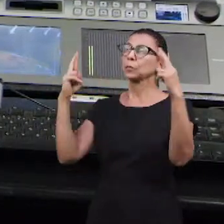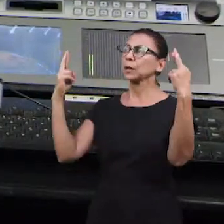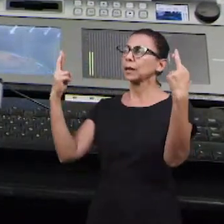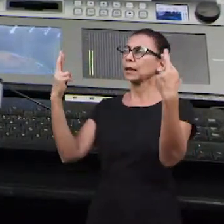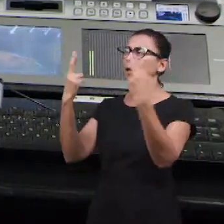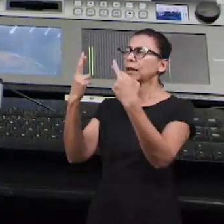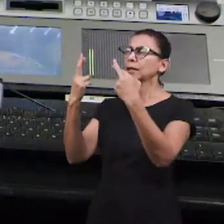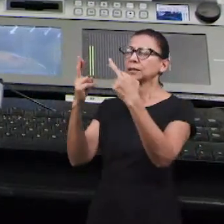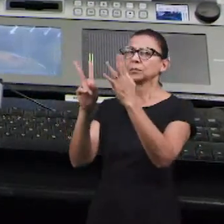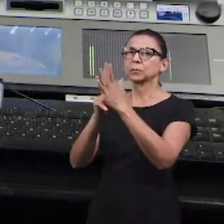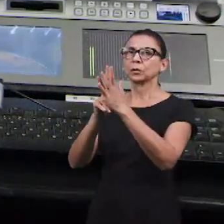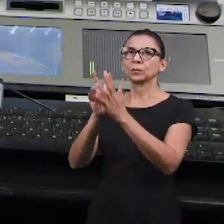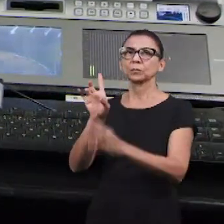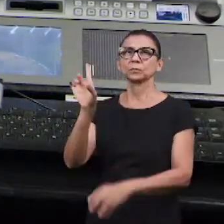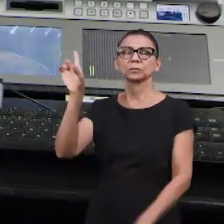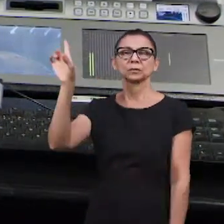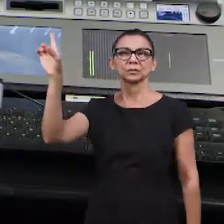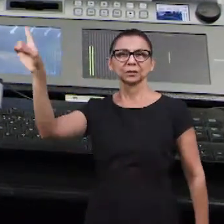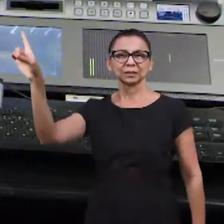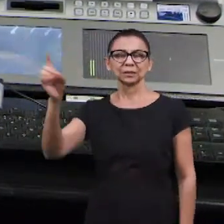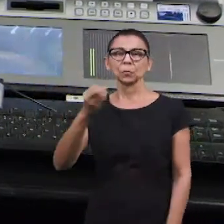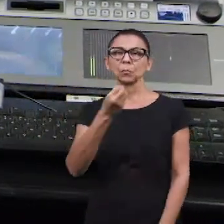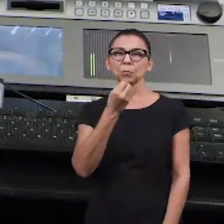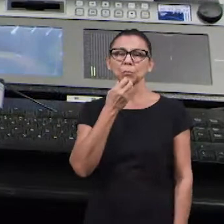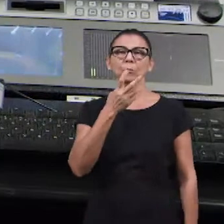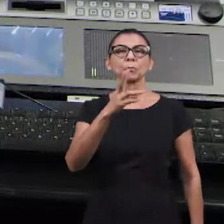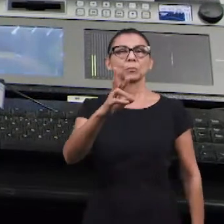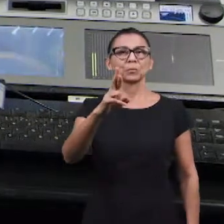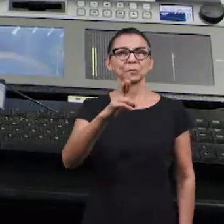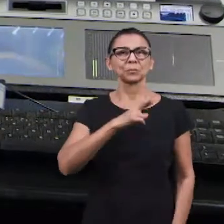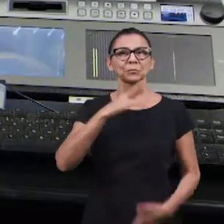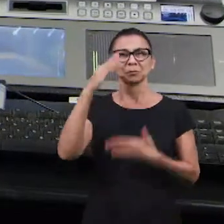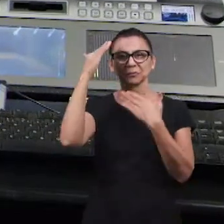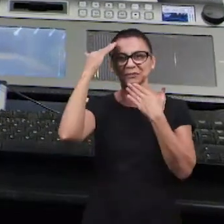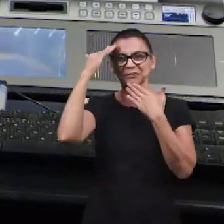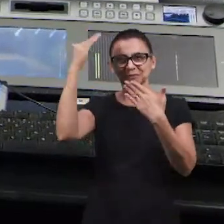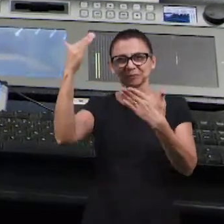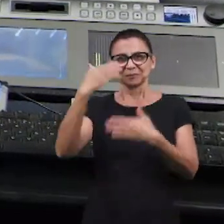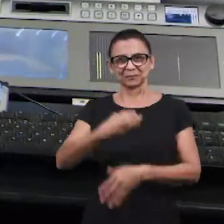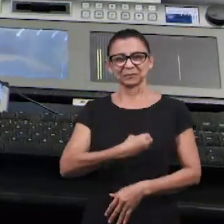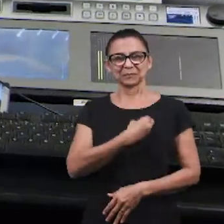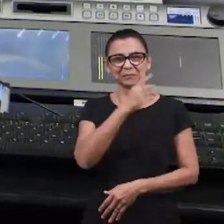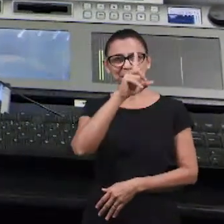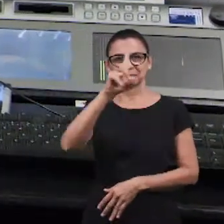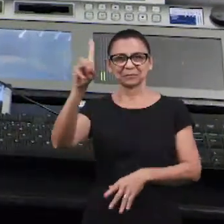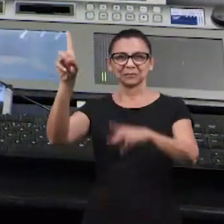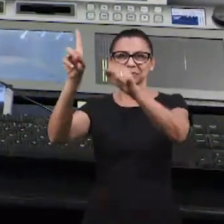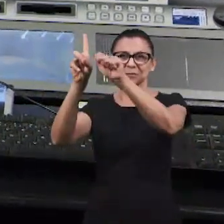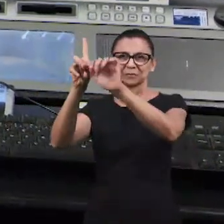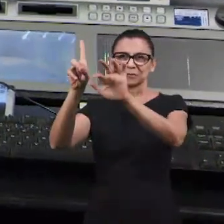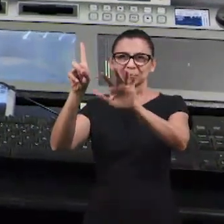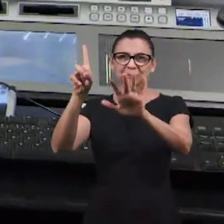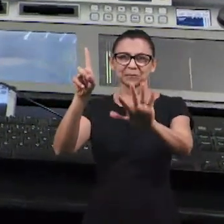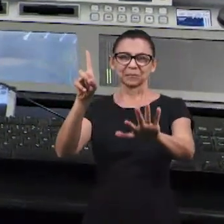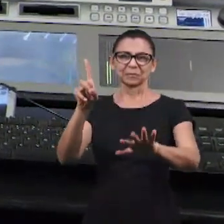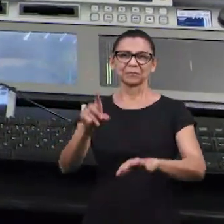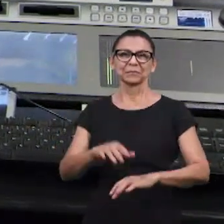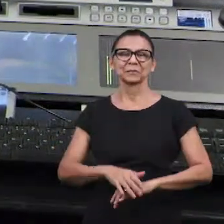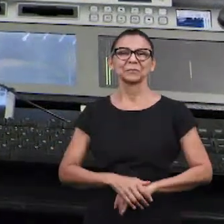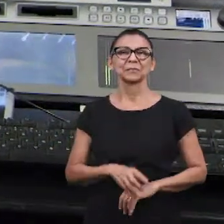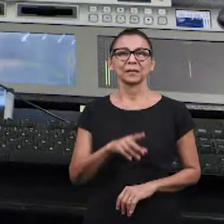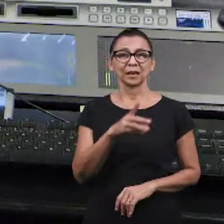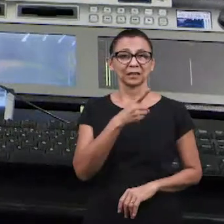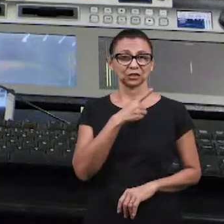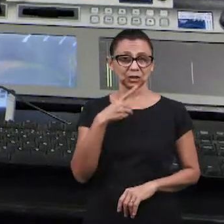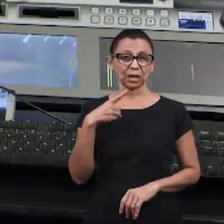dos céus. Muito bem colocada a sua resposta. Obrigado pela sua participação, que Deus abençoe o seu diaconato, nosso